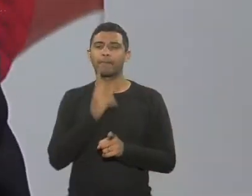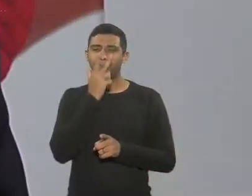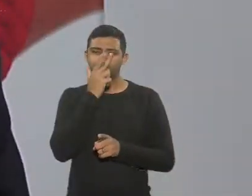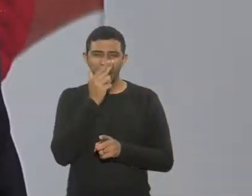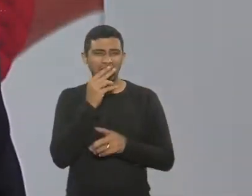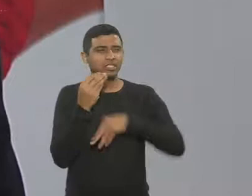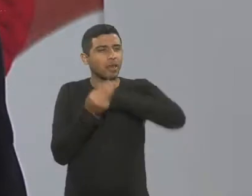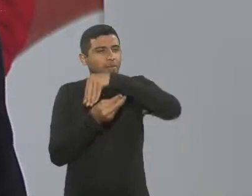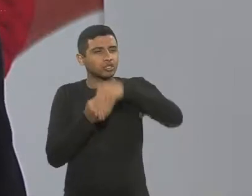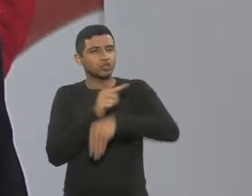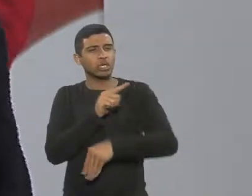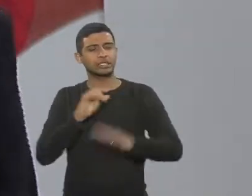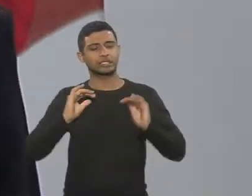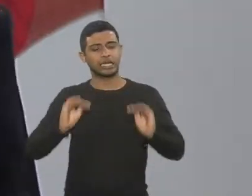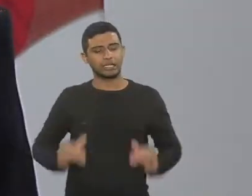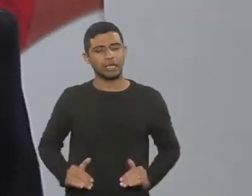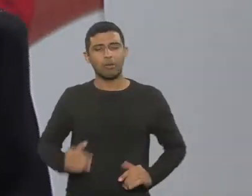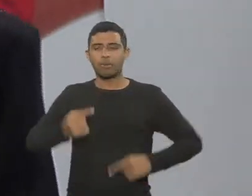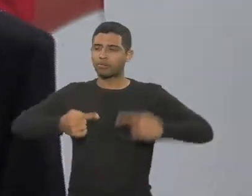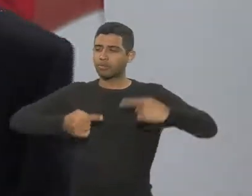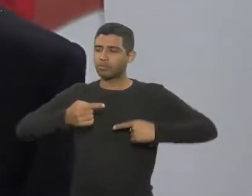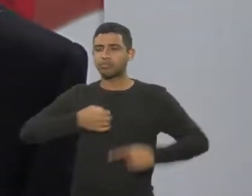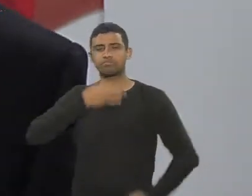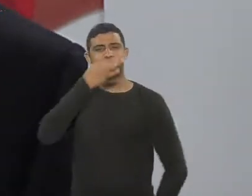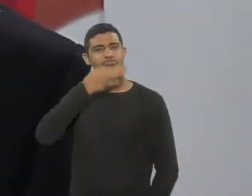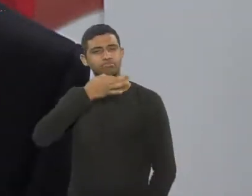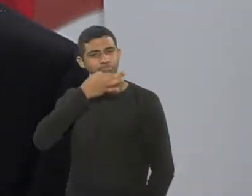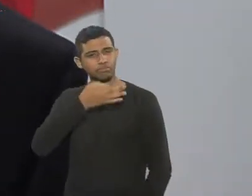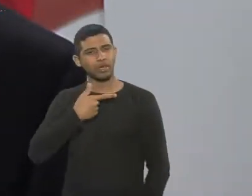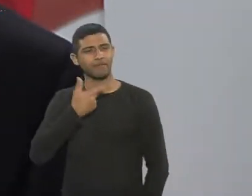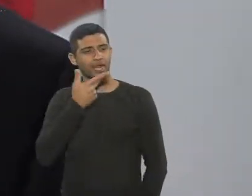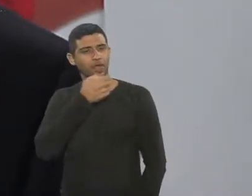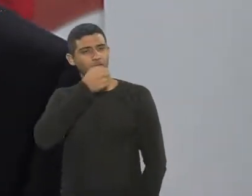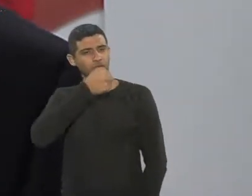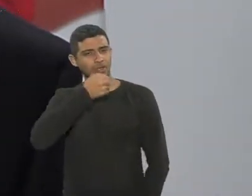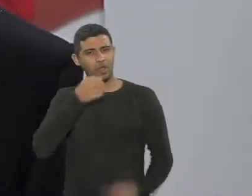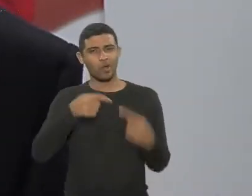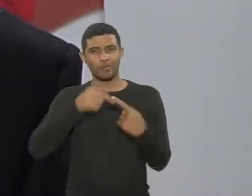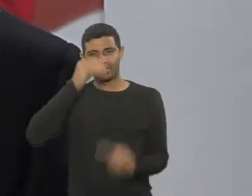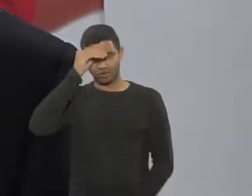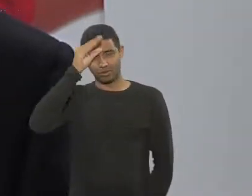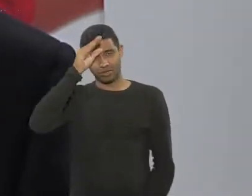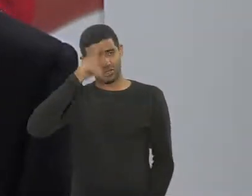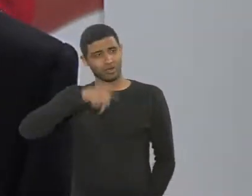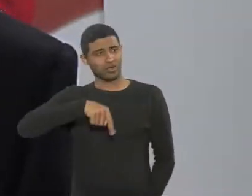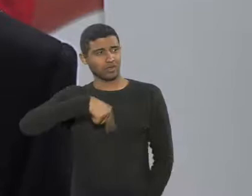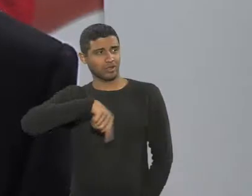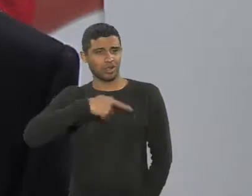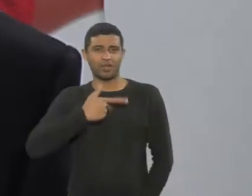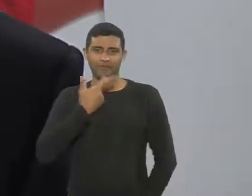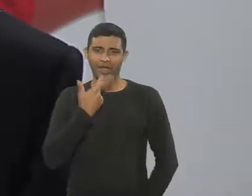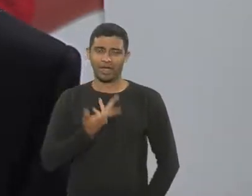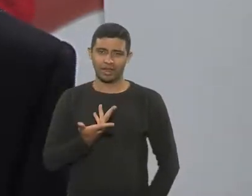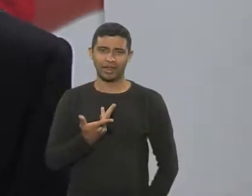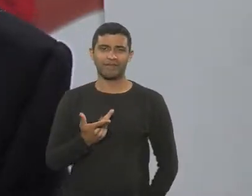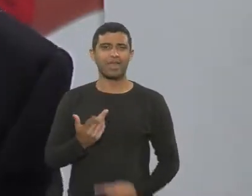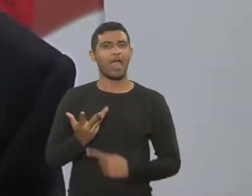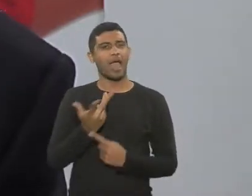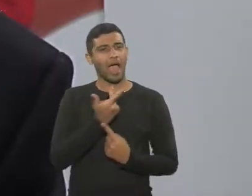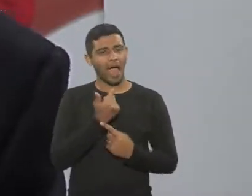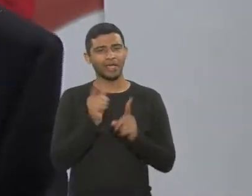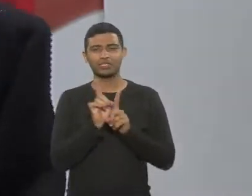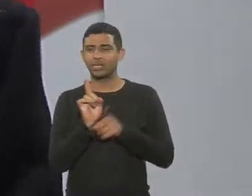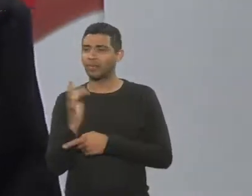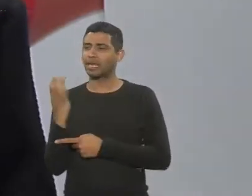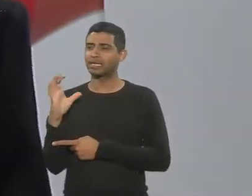esfera pública para ele debater, né, assim. O jornalismo é uma forma de conhecimento, como a gente está vendo aqui, né? Não é a única forma de conhecimento, a arte também é, a